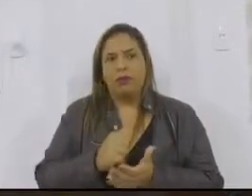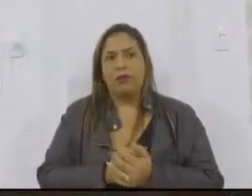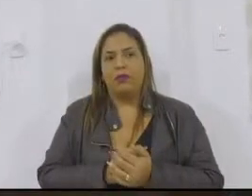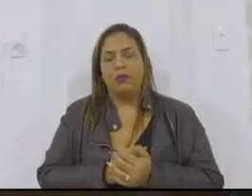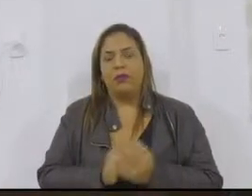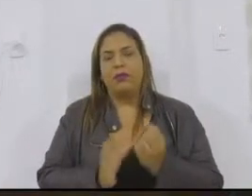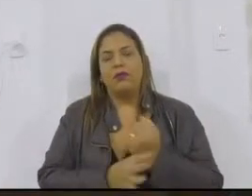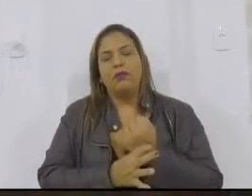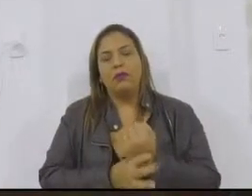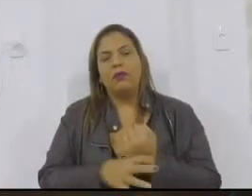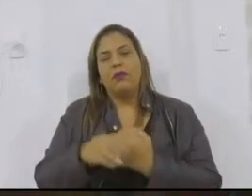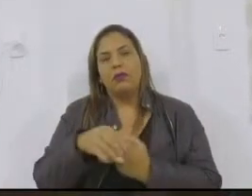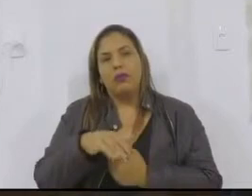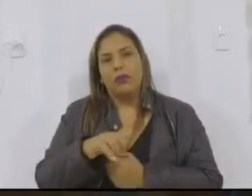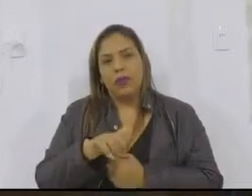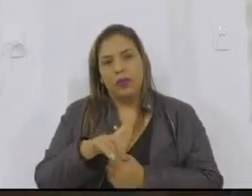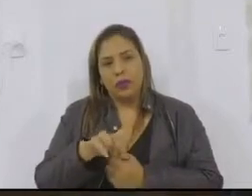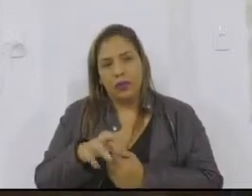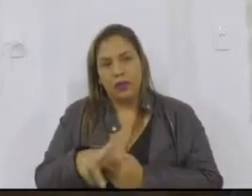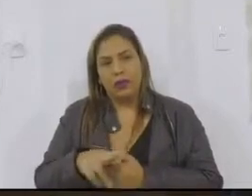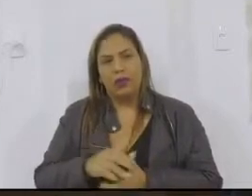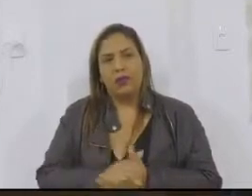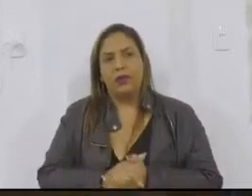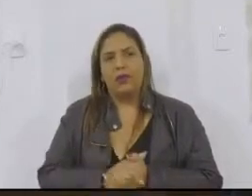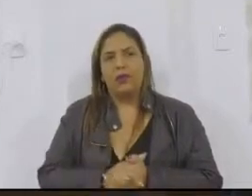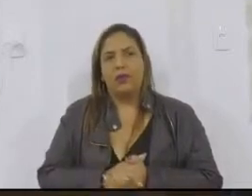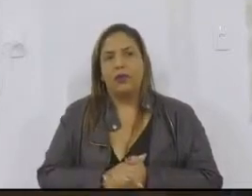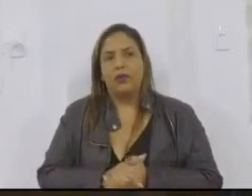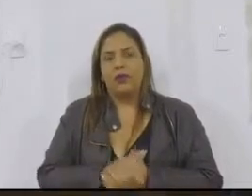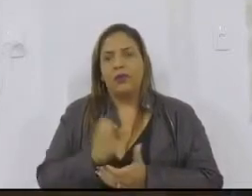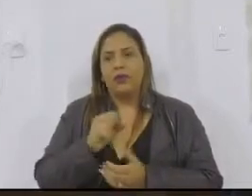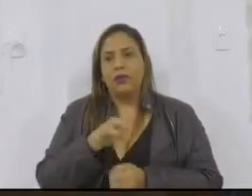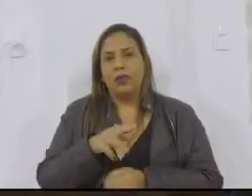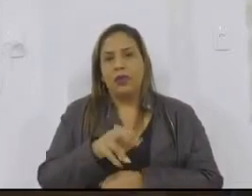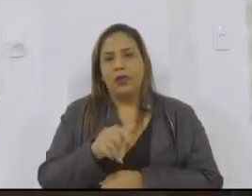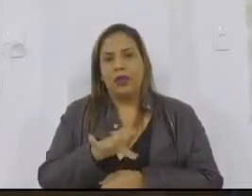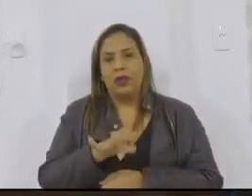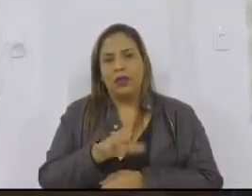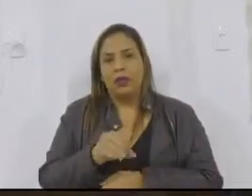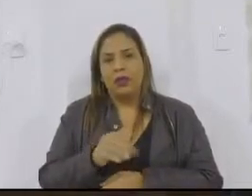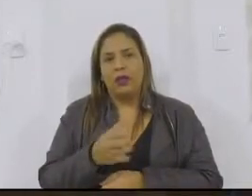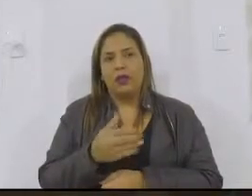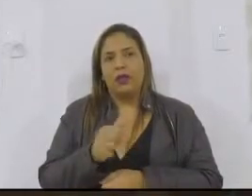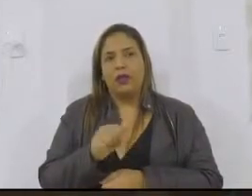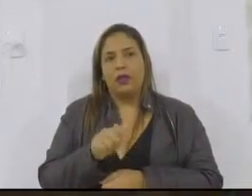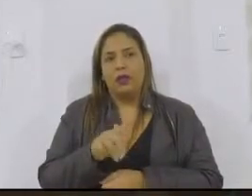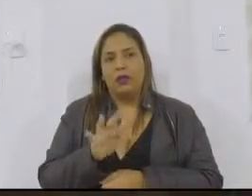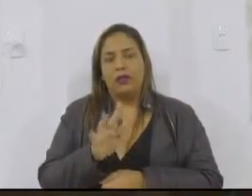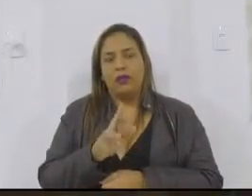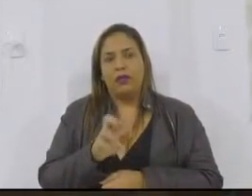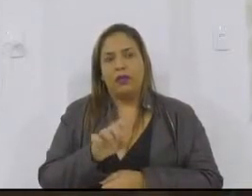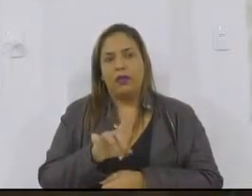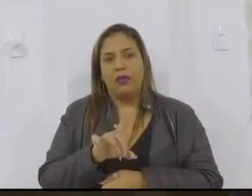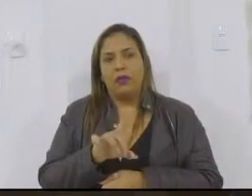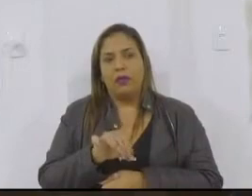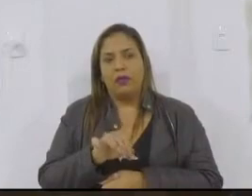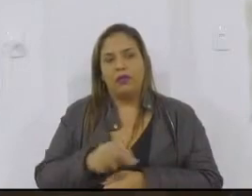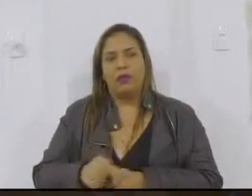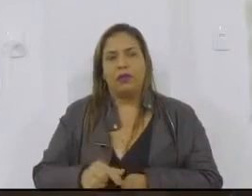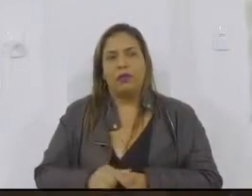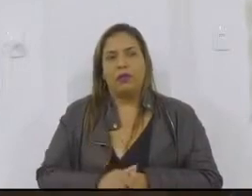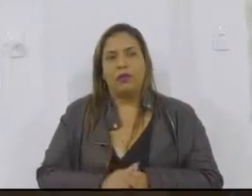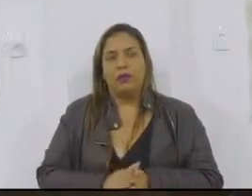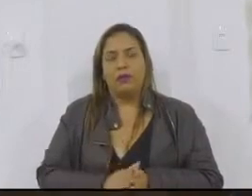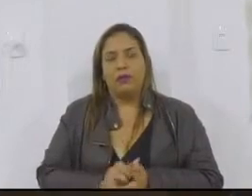Segurança, Miller Abreu, presidente e relator, Sérgio Aguiar, membro, Alfredo Marins, membro.